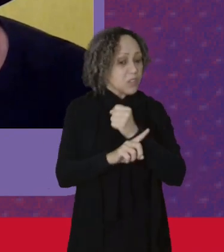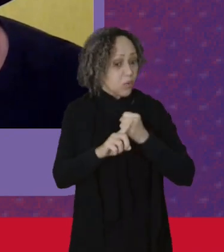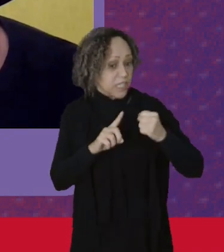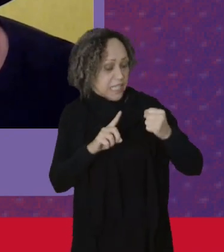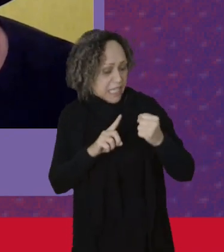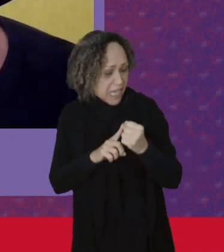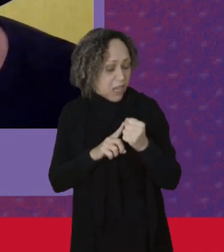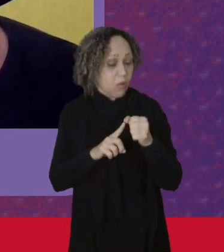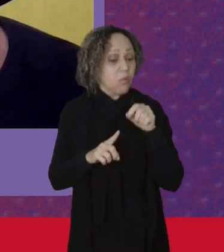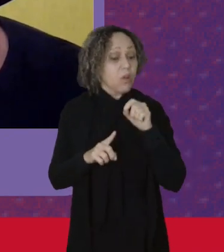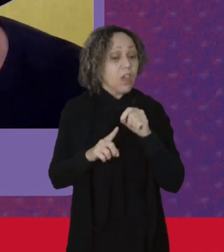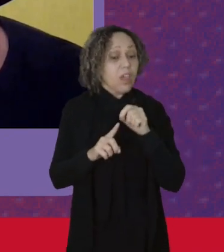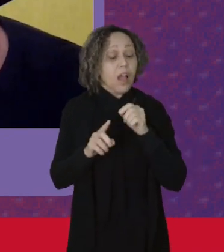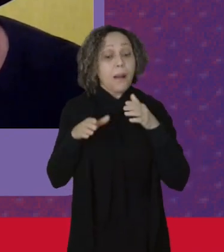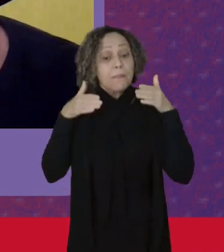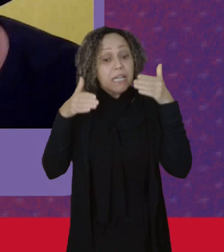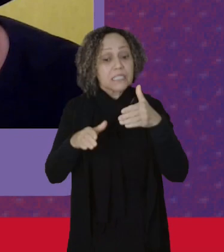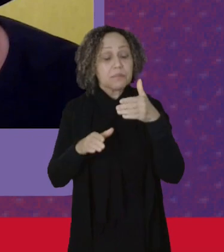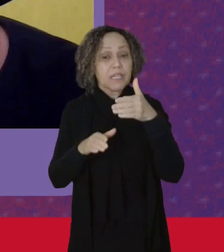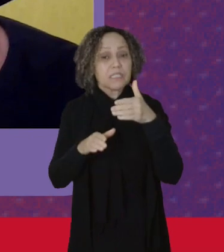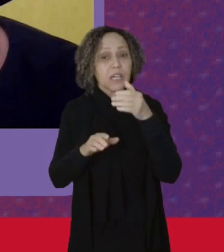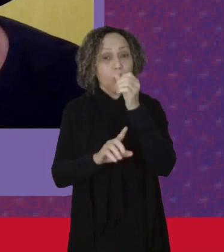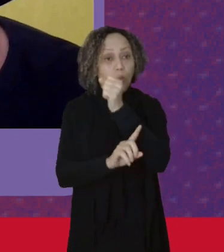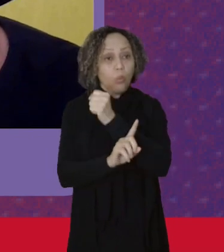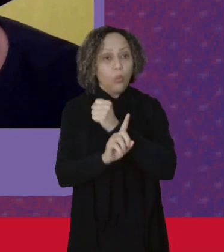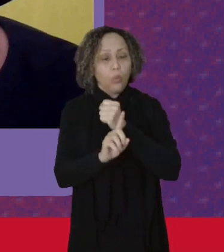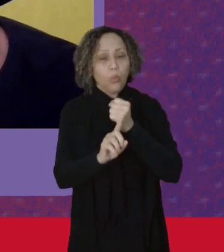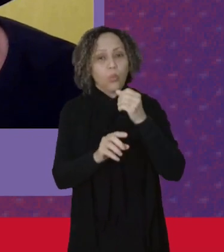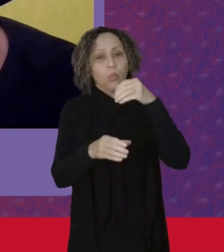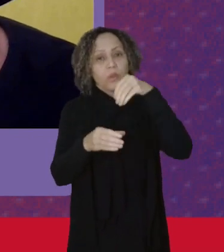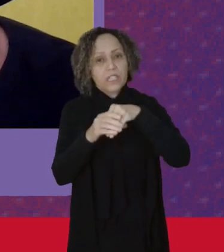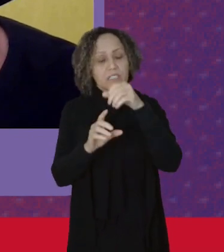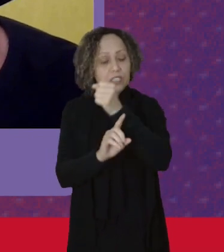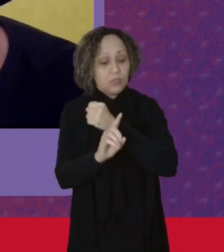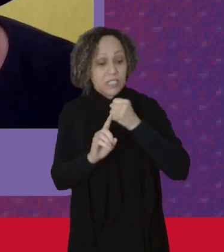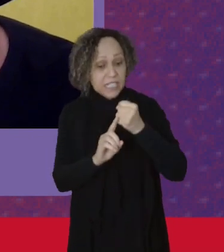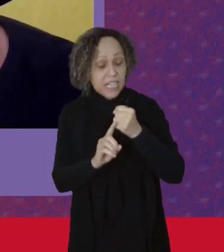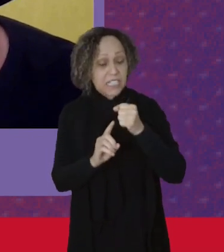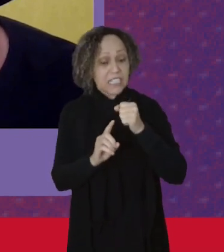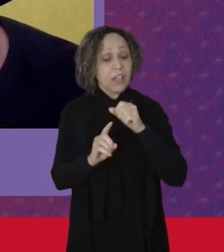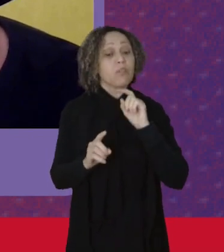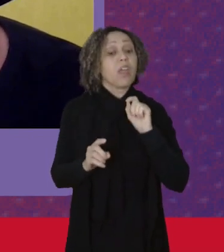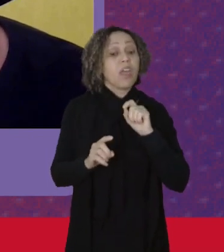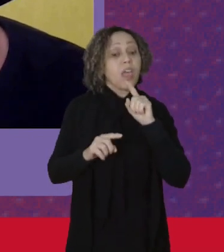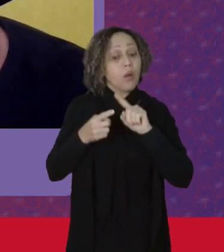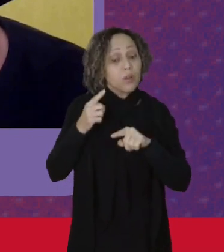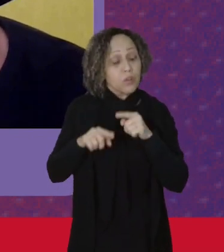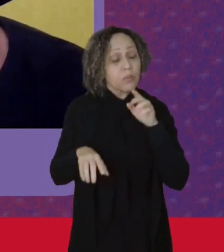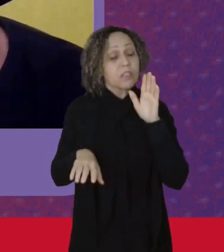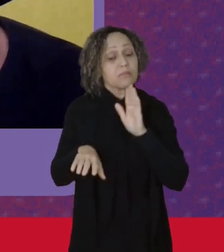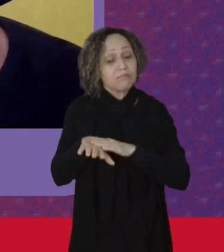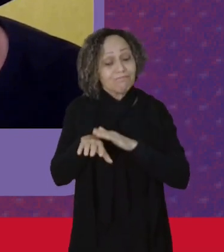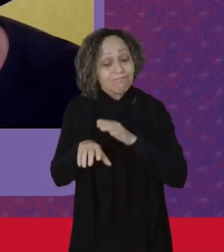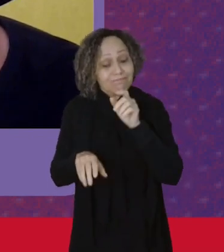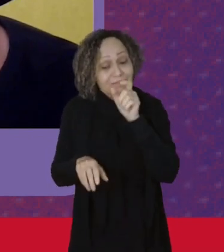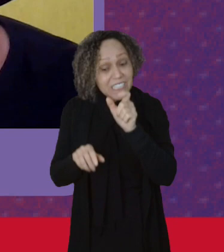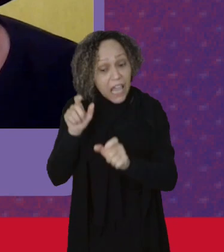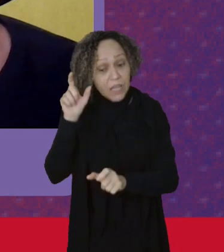que é um instrumento muito importante nosso de luta, né? Então, realmente, as pessoas se apropriarem de